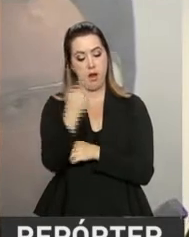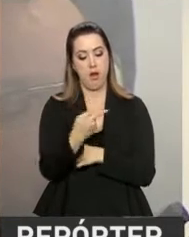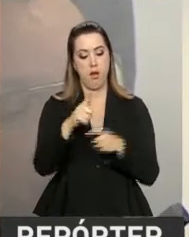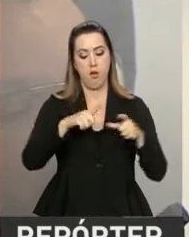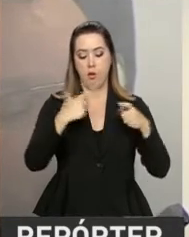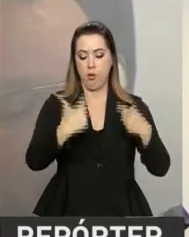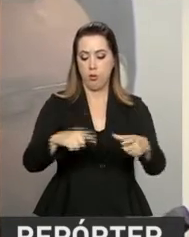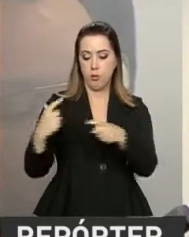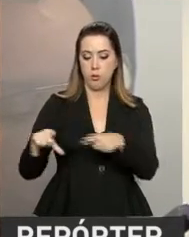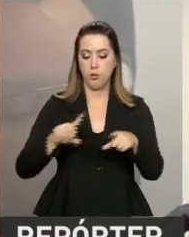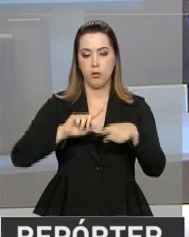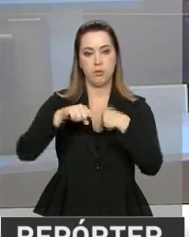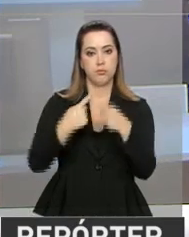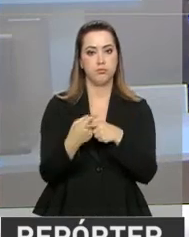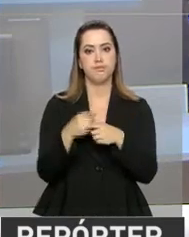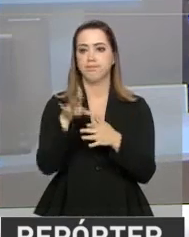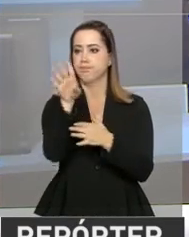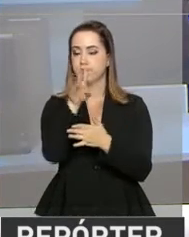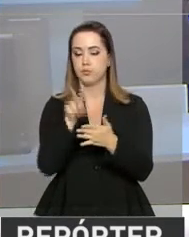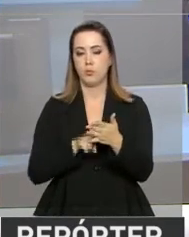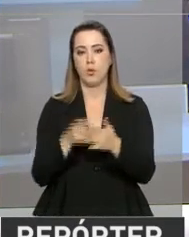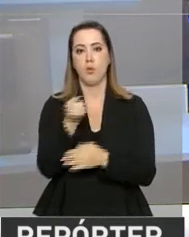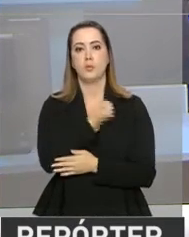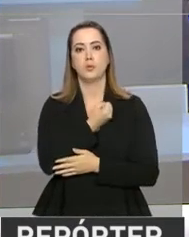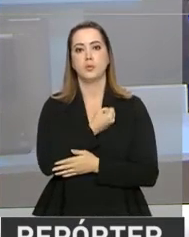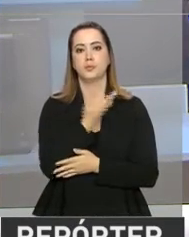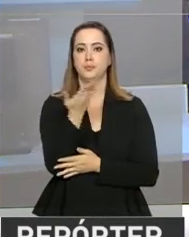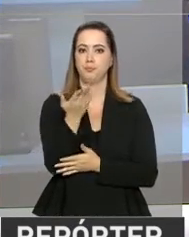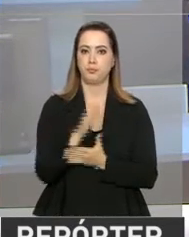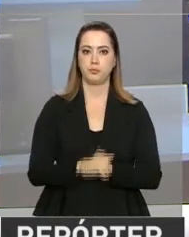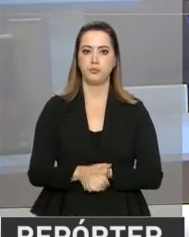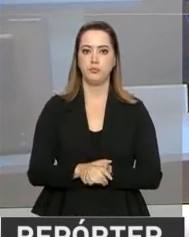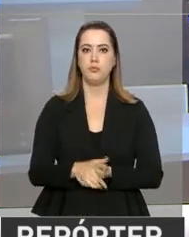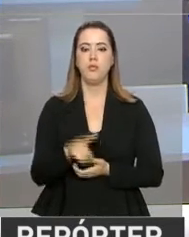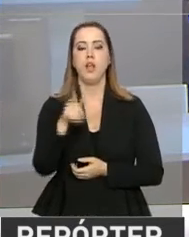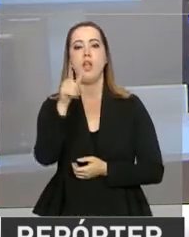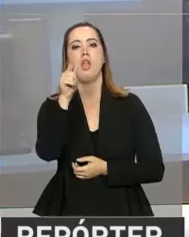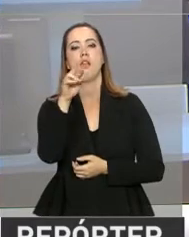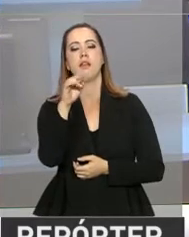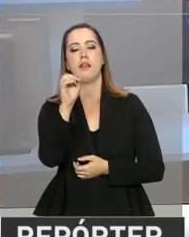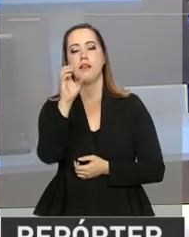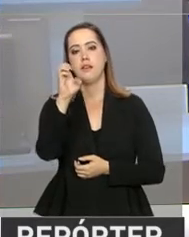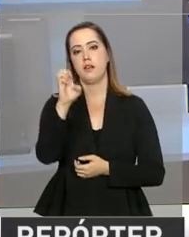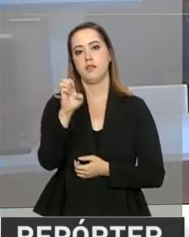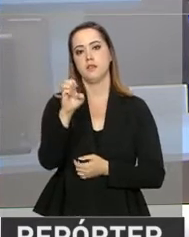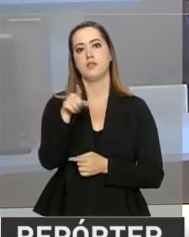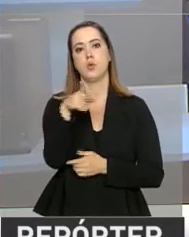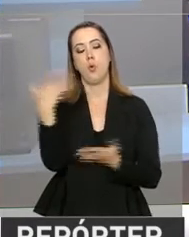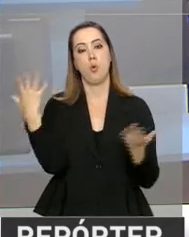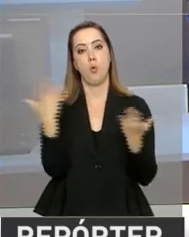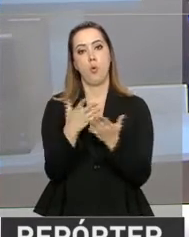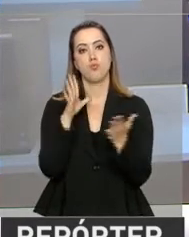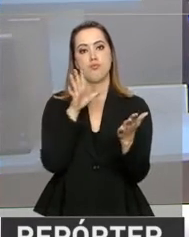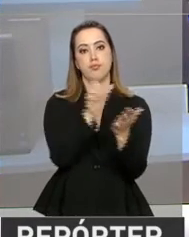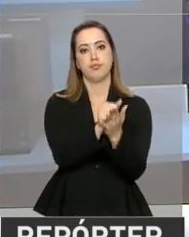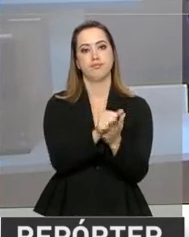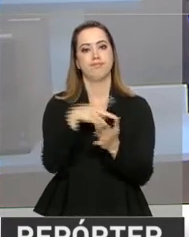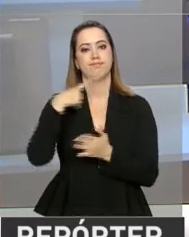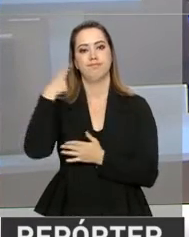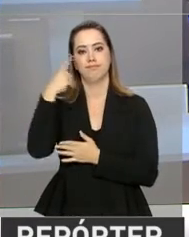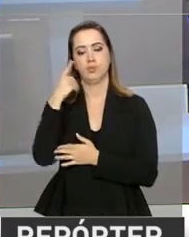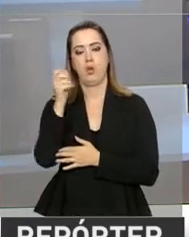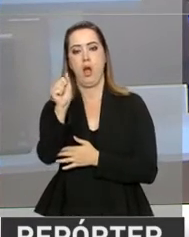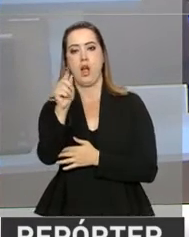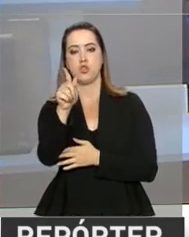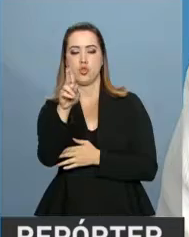obviamente durante todo o processo de apuração e Grace Maria Mendonça assumiu hoje a advocacia-geral da União cerimônia